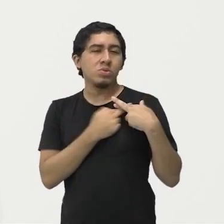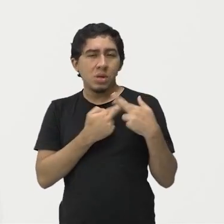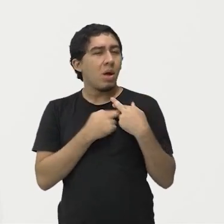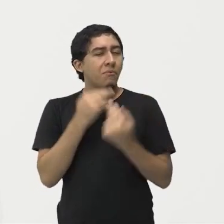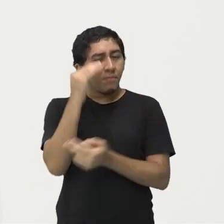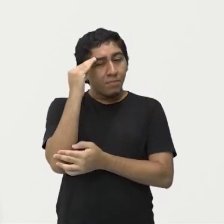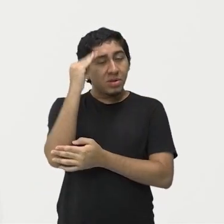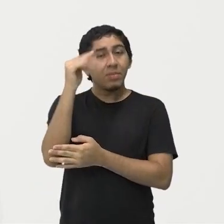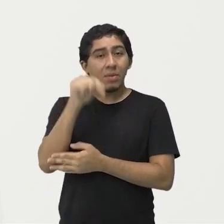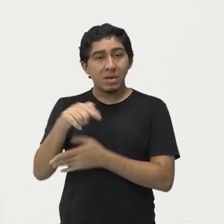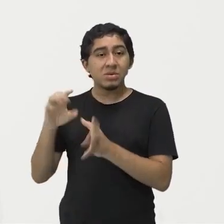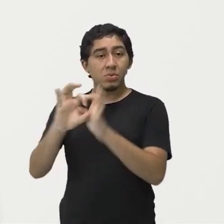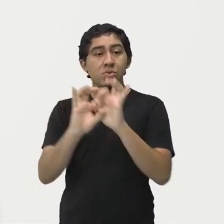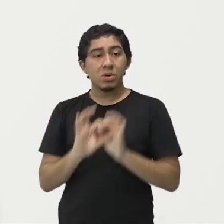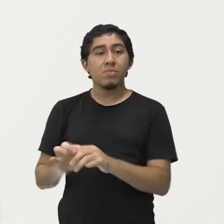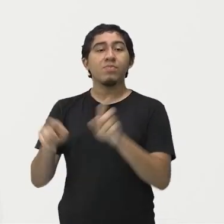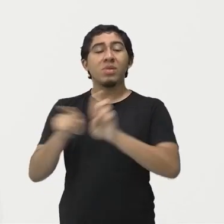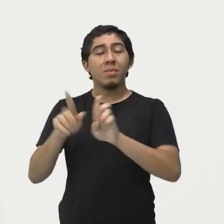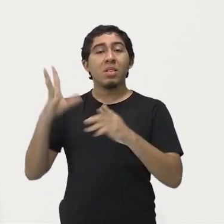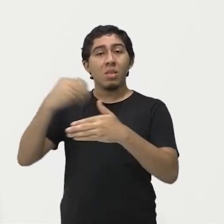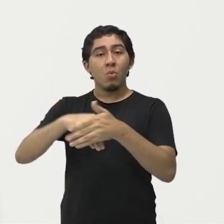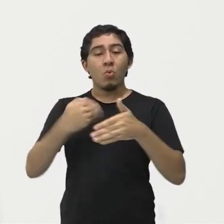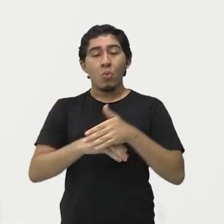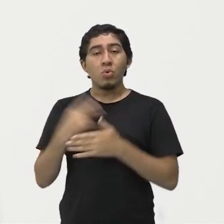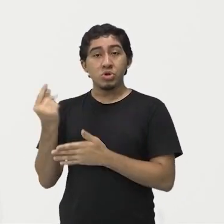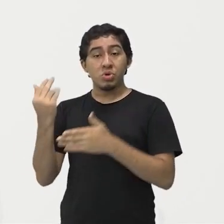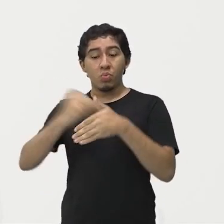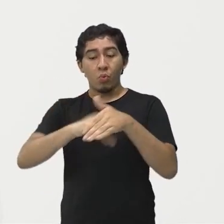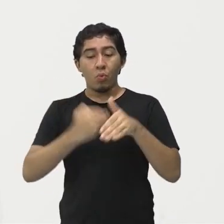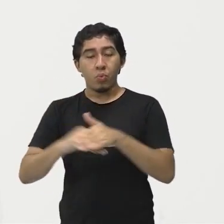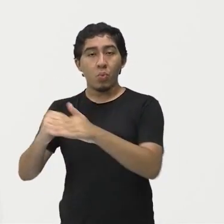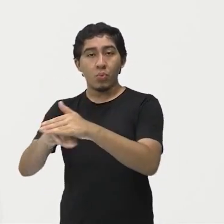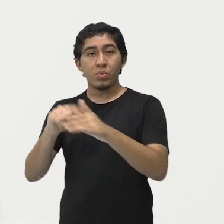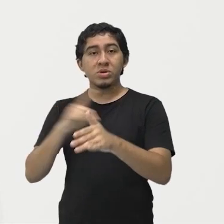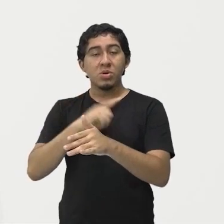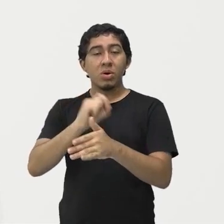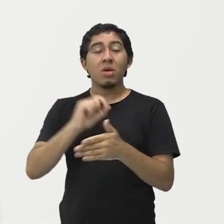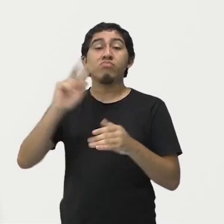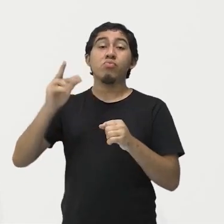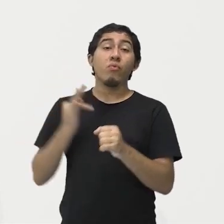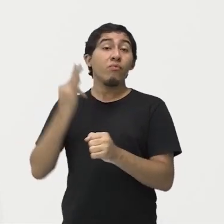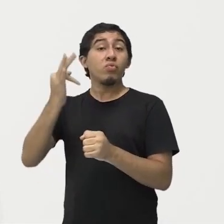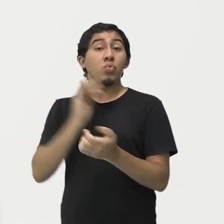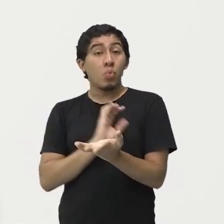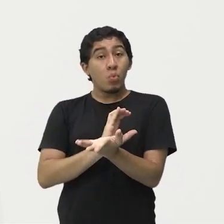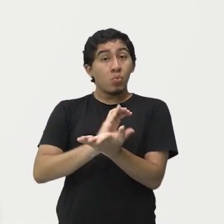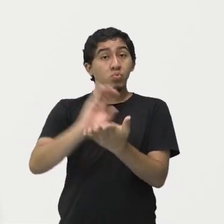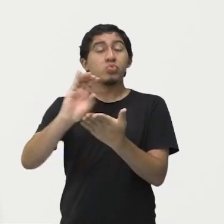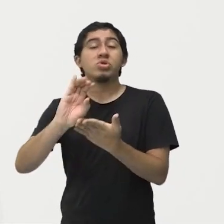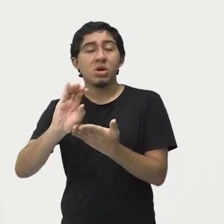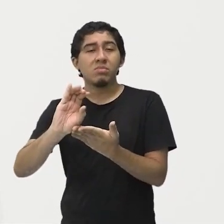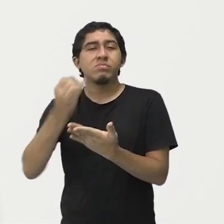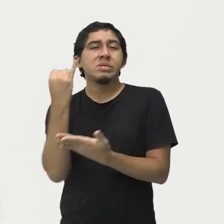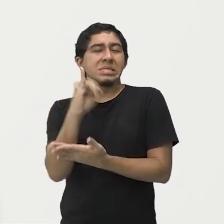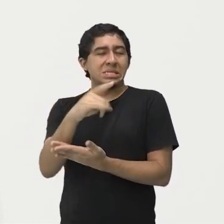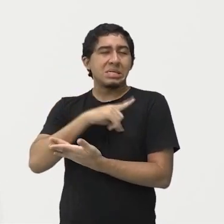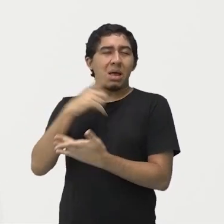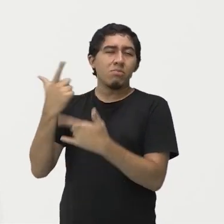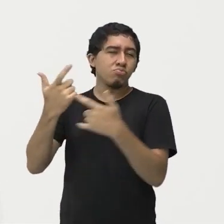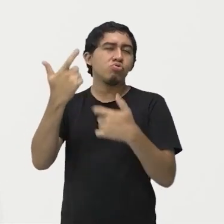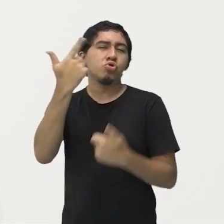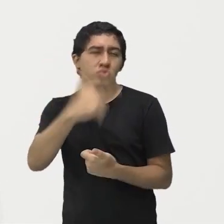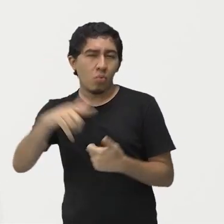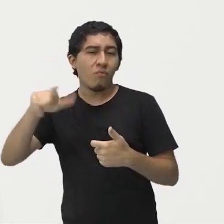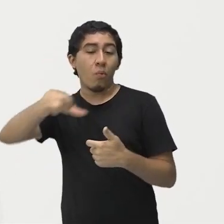foi guardado um tesouro que serviria para custear, caso houvesse de novo outras